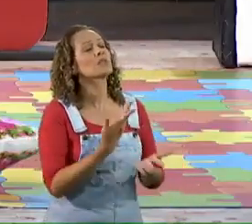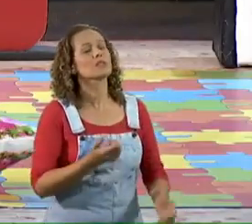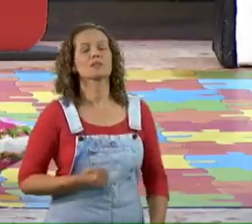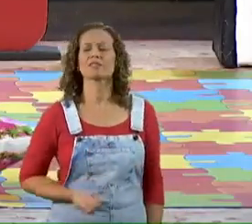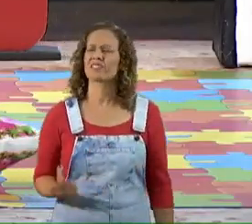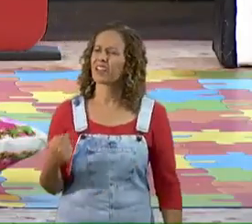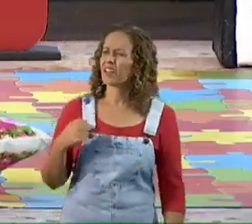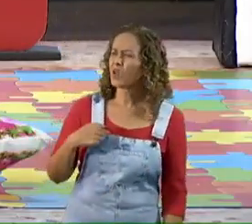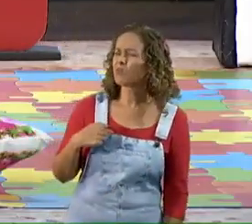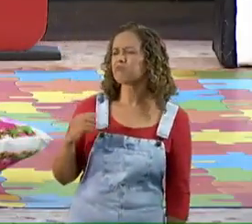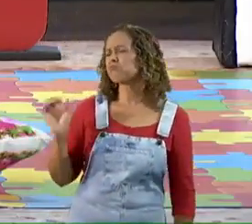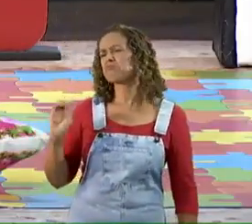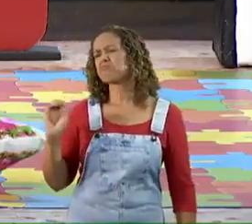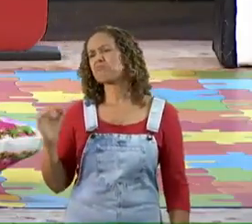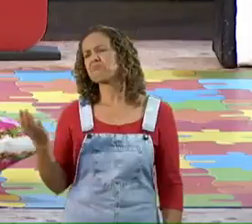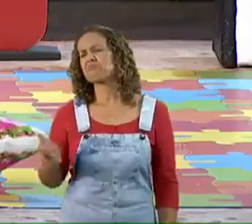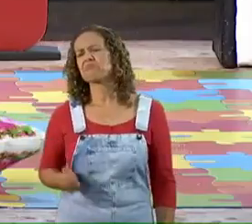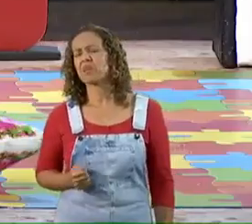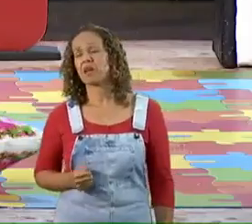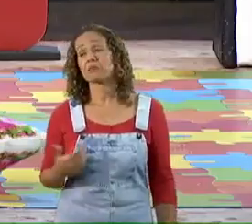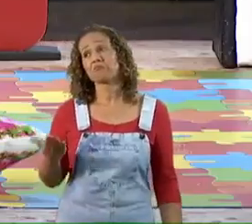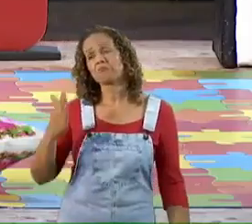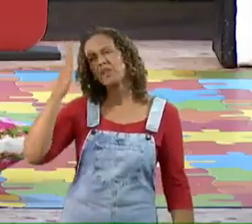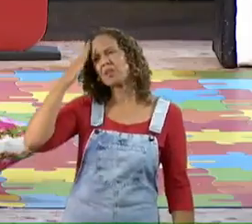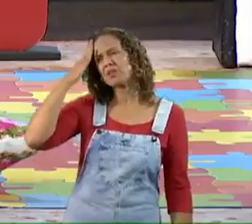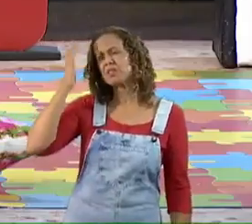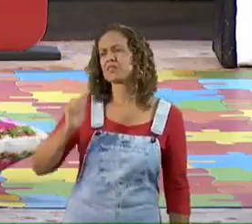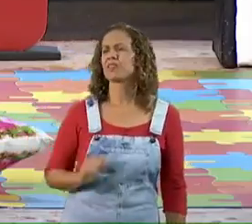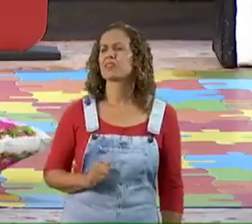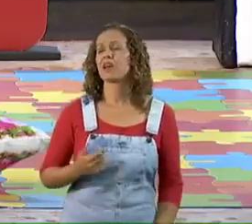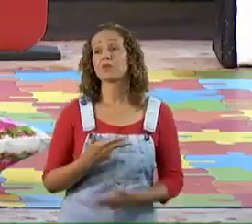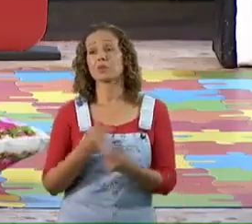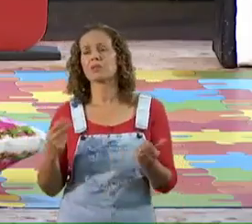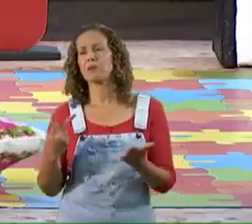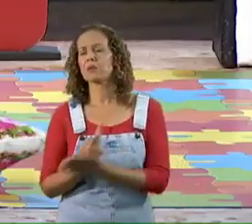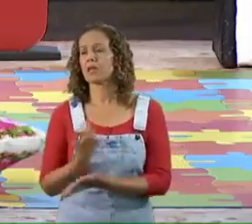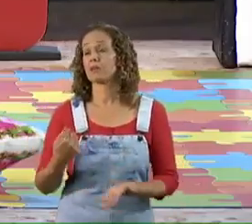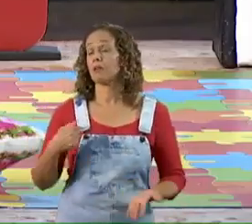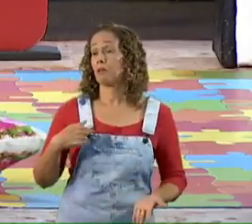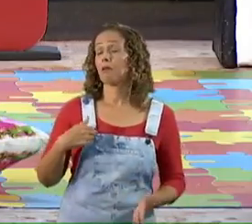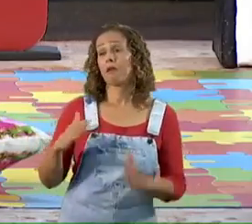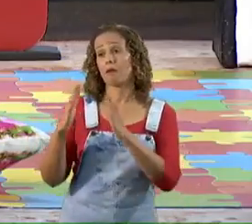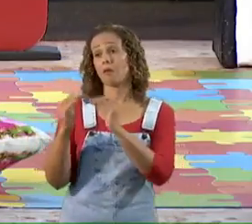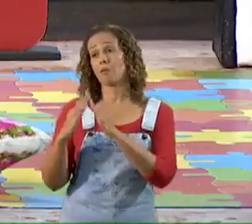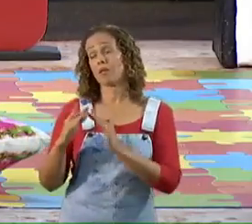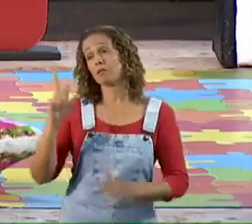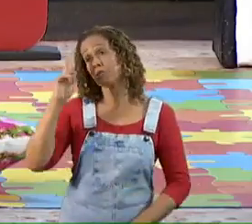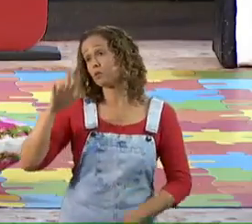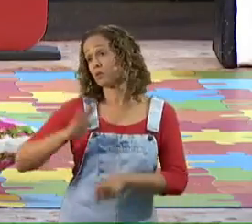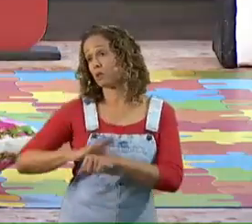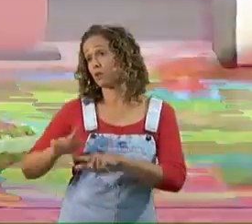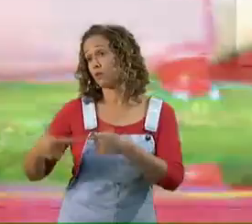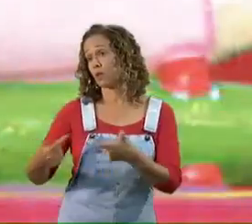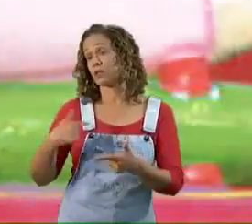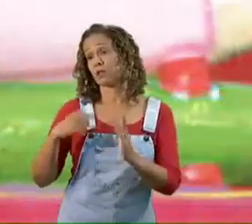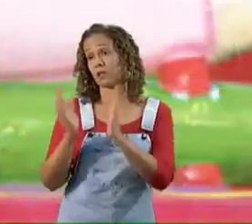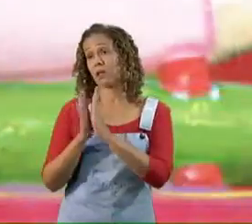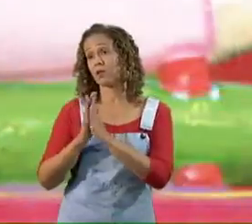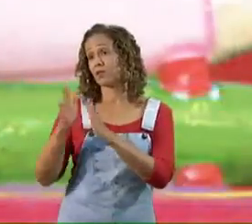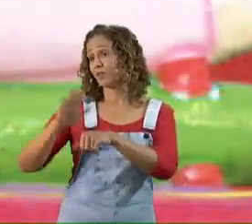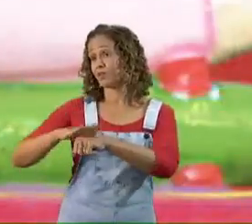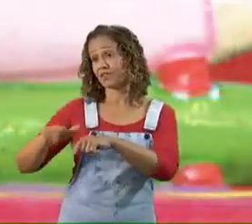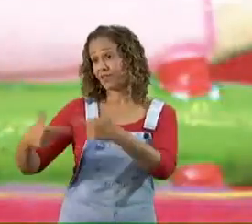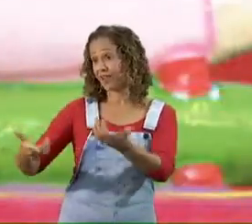Euzinha? Nada. Até onde eu sei, as coisas funcionam assim. Eu peço e o senhor faz. Eu oro e o senhor